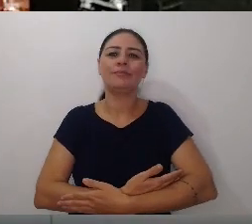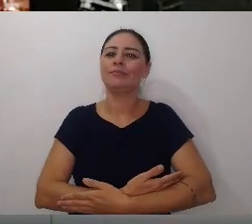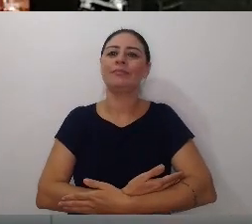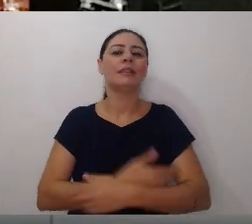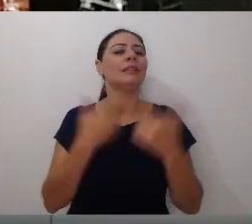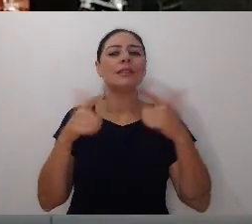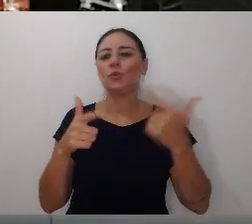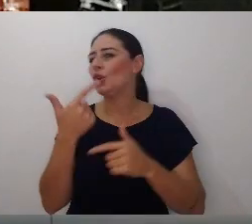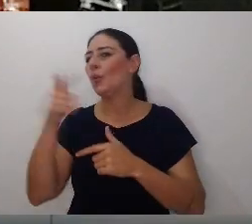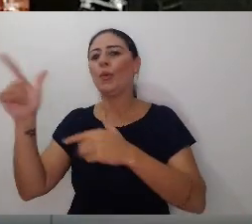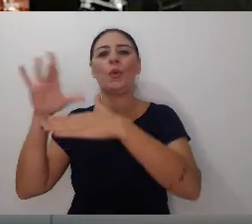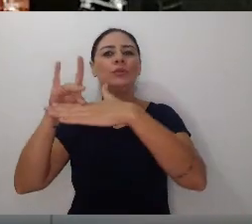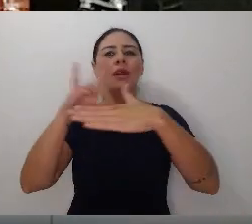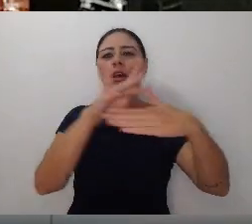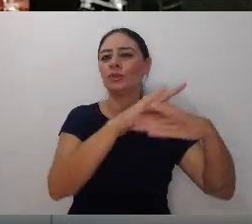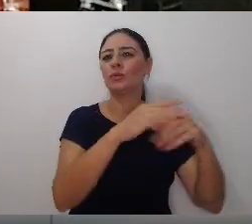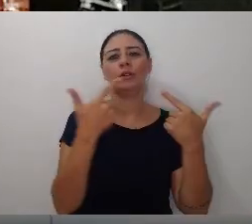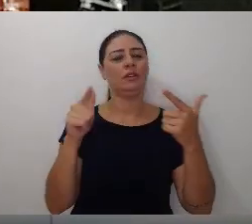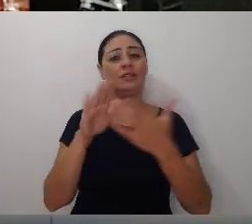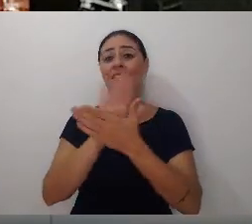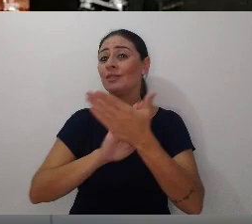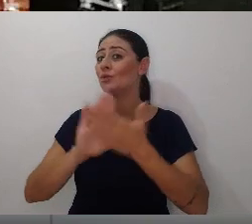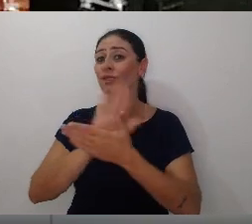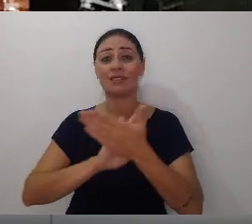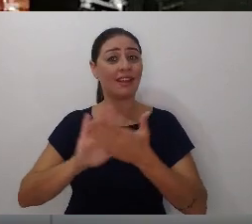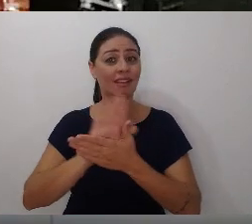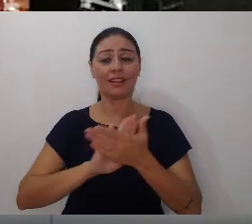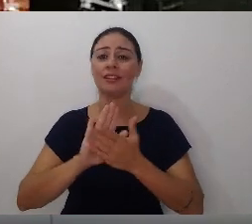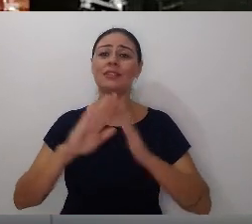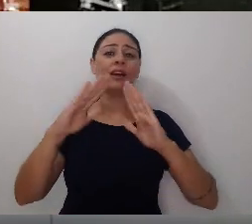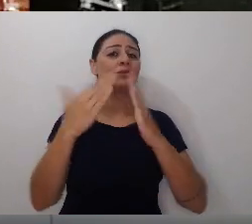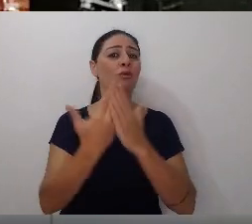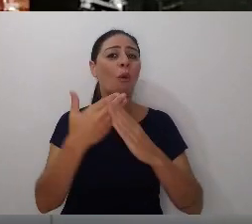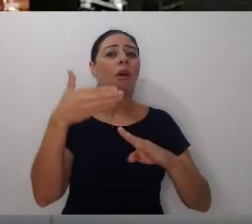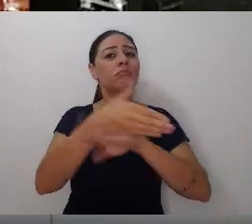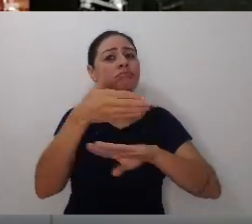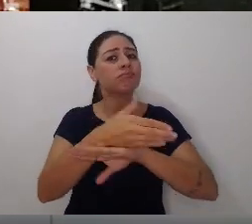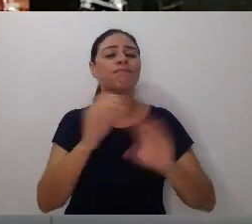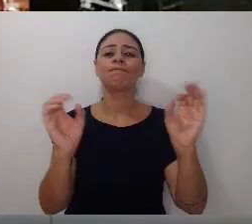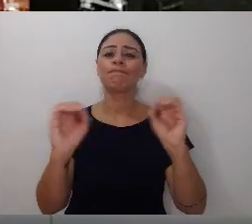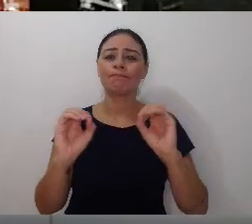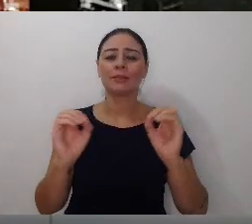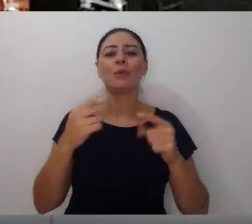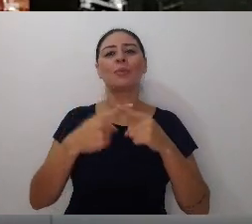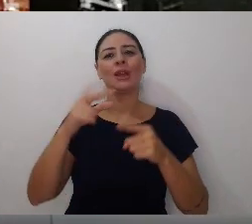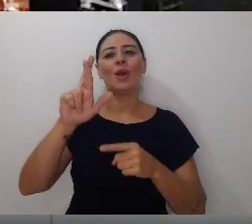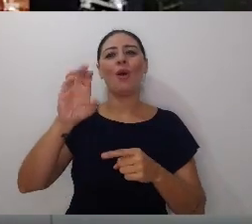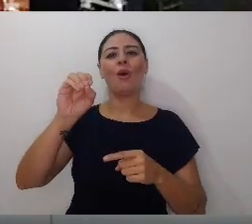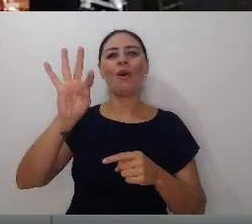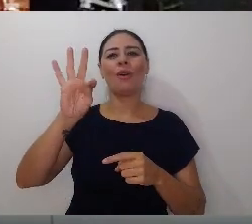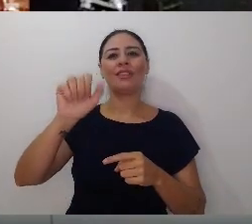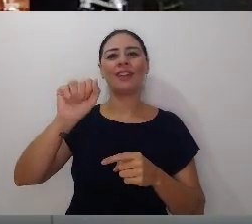não tinha outra causa, porque para ele ter um rotavírus, geralmente ele tem que estar em contato, às vezes até no CNEI, ou